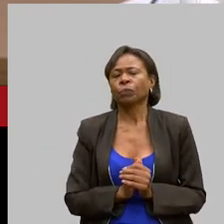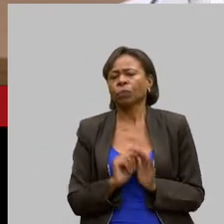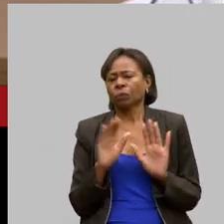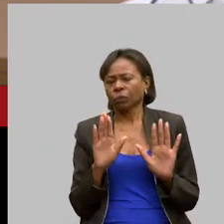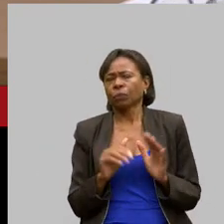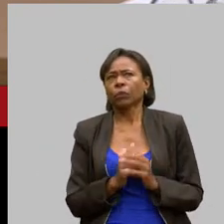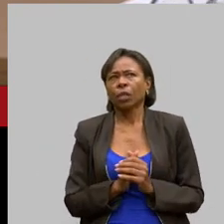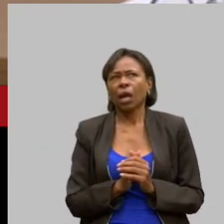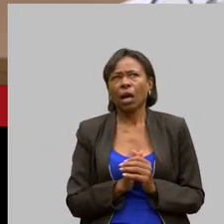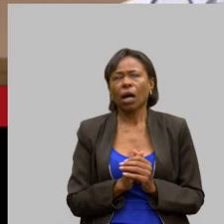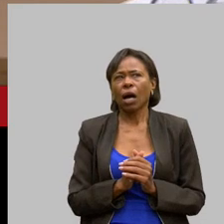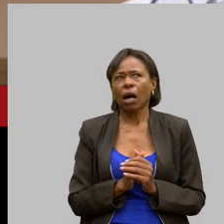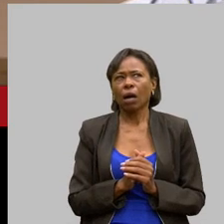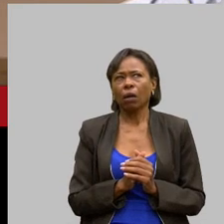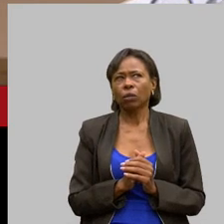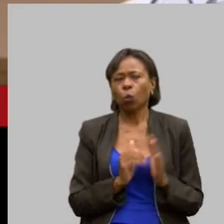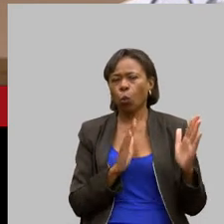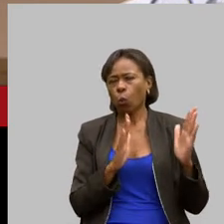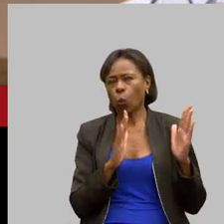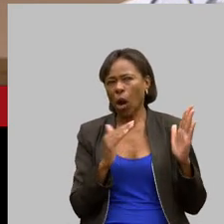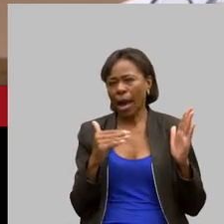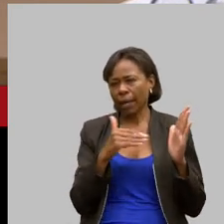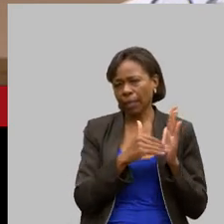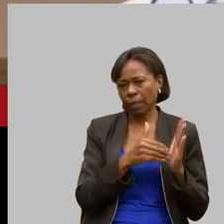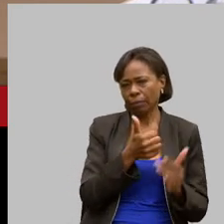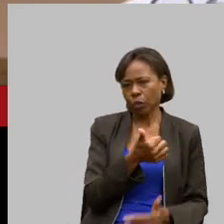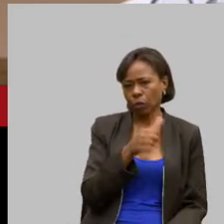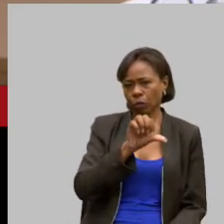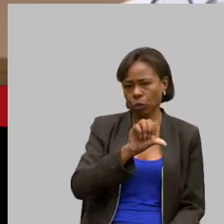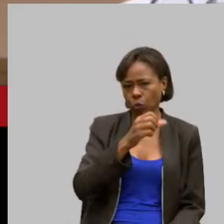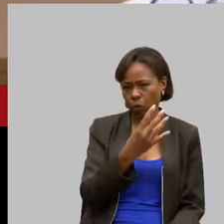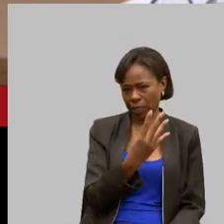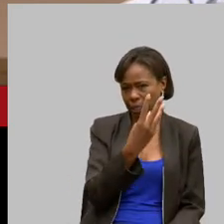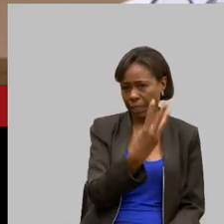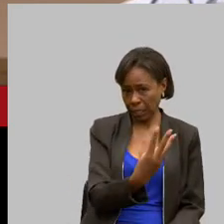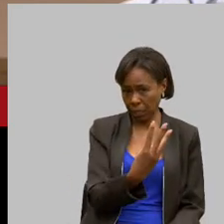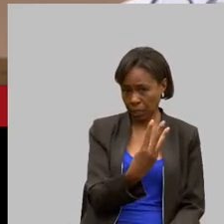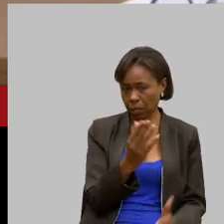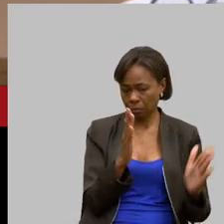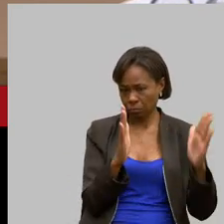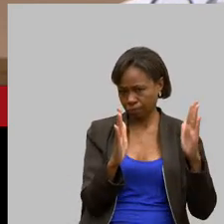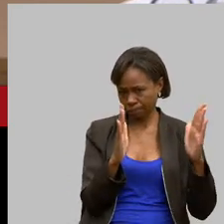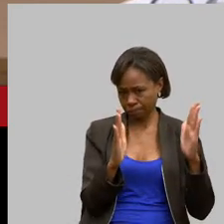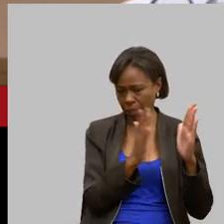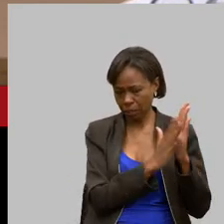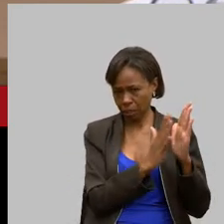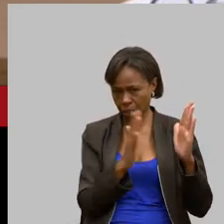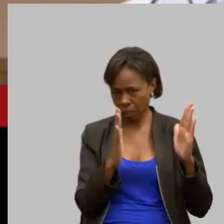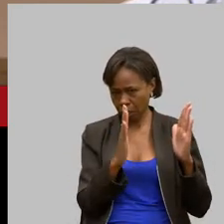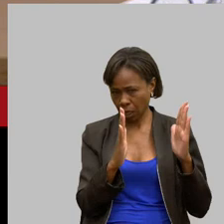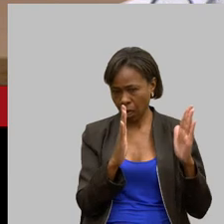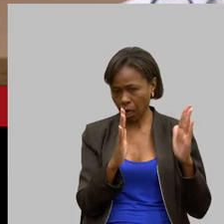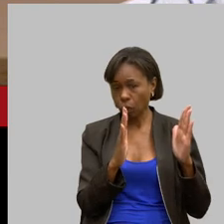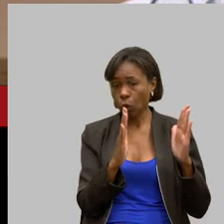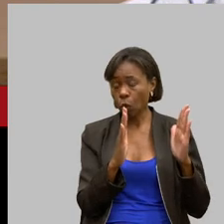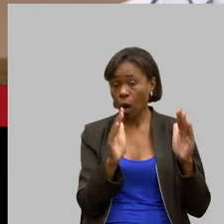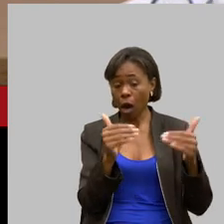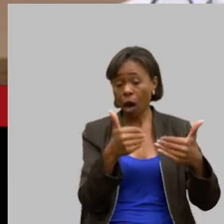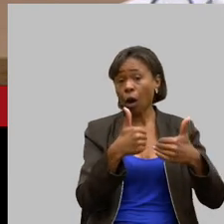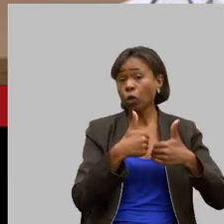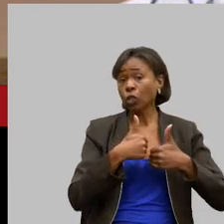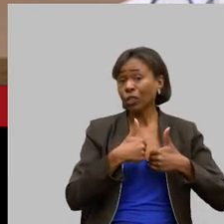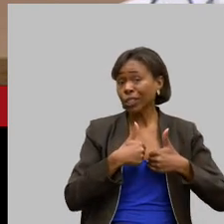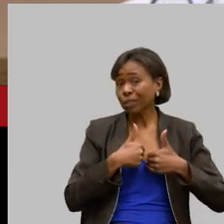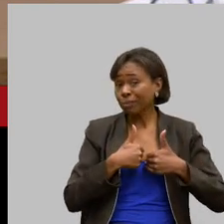até 1943 o estava dentro do diagnóstico de